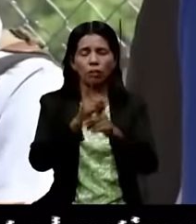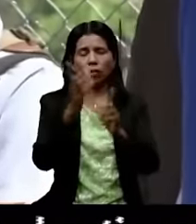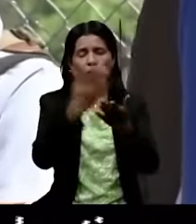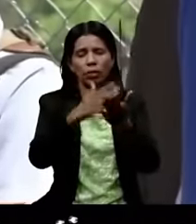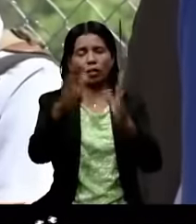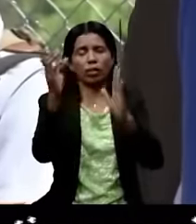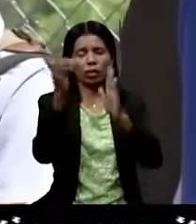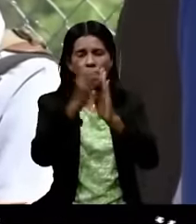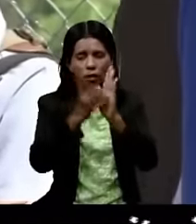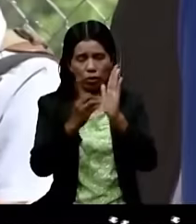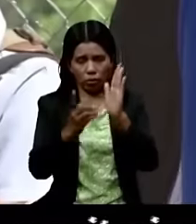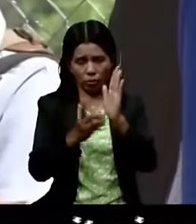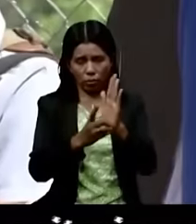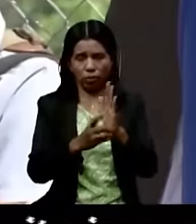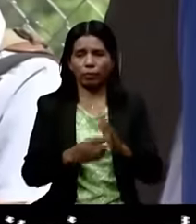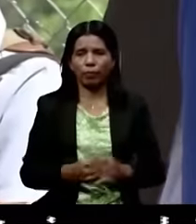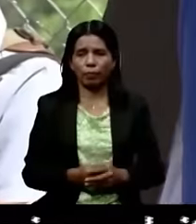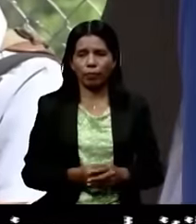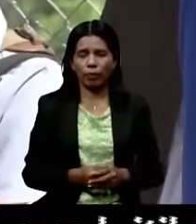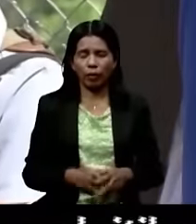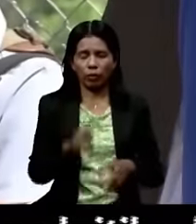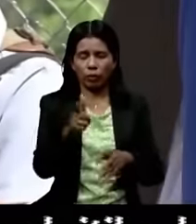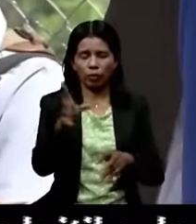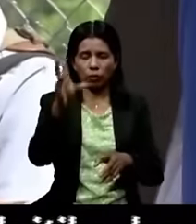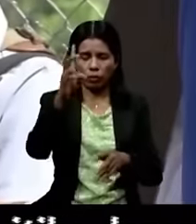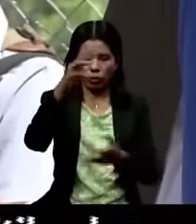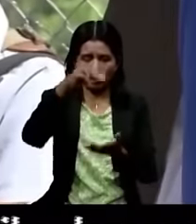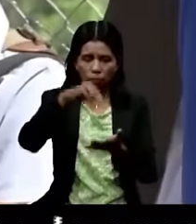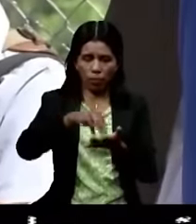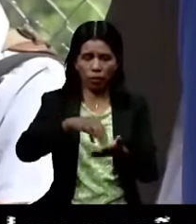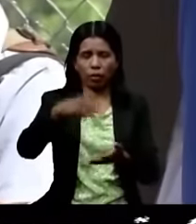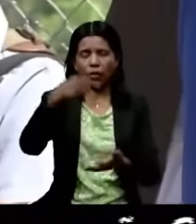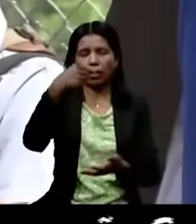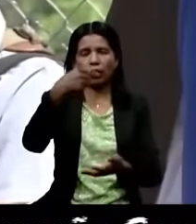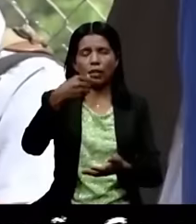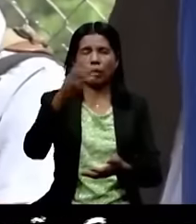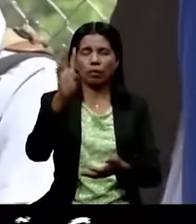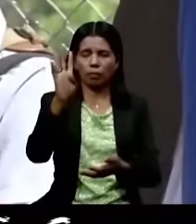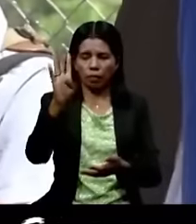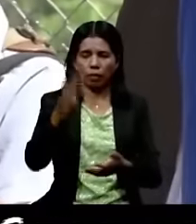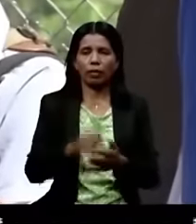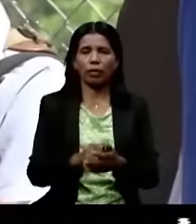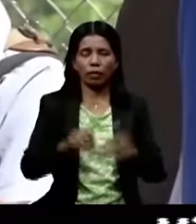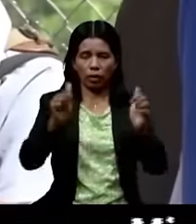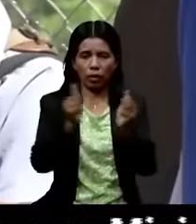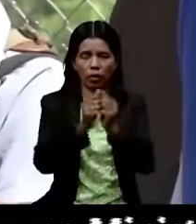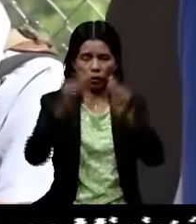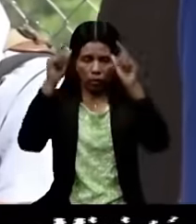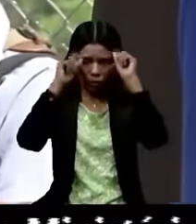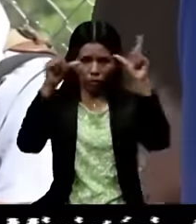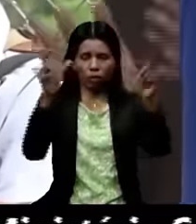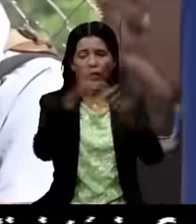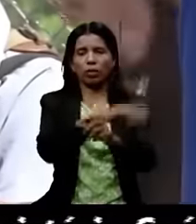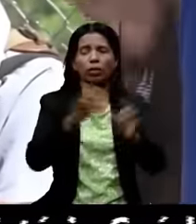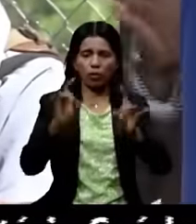27 terabit per second ka 27.000 gigabit per second entre Timor-Leste no